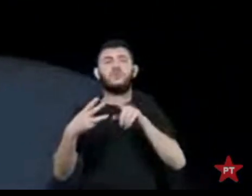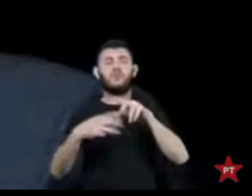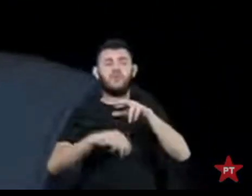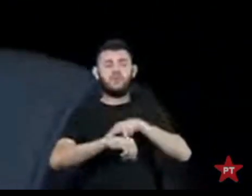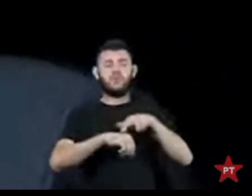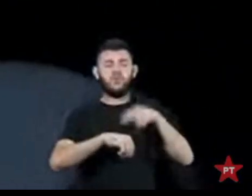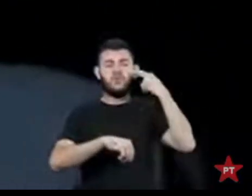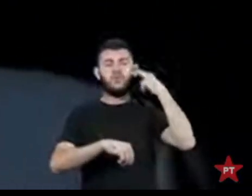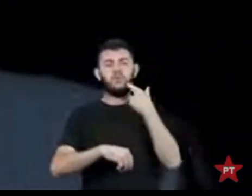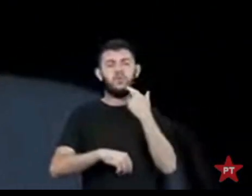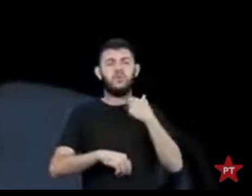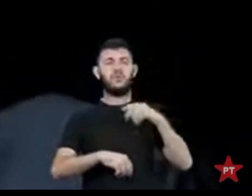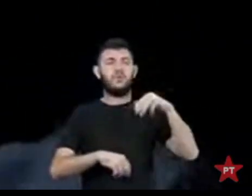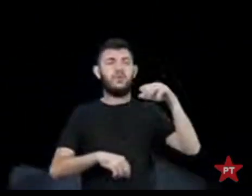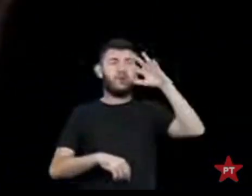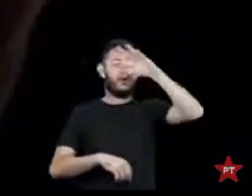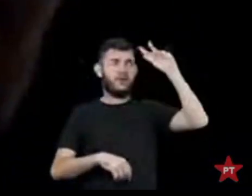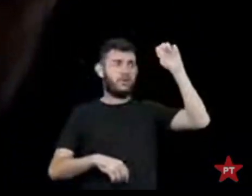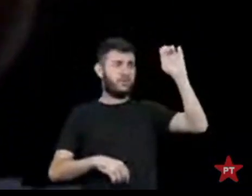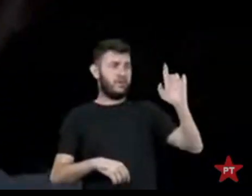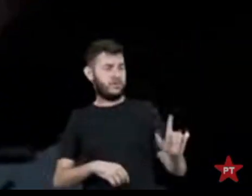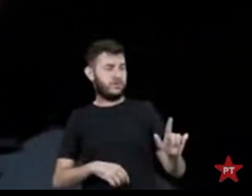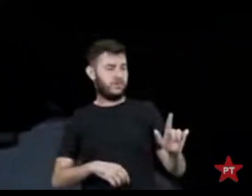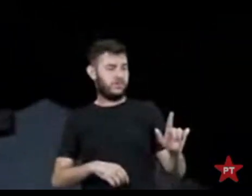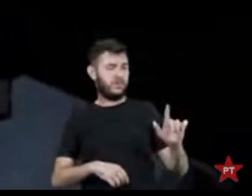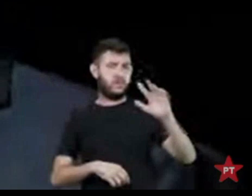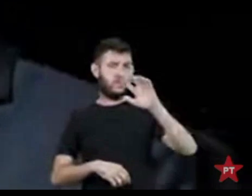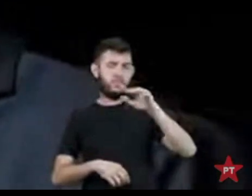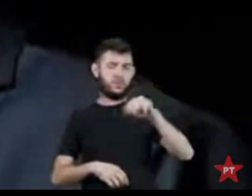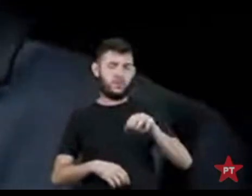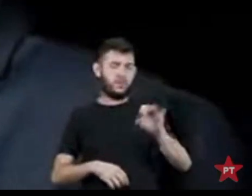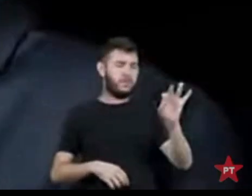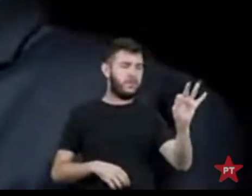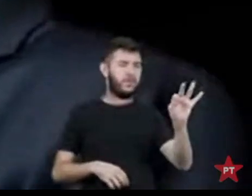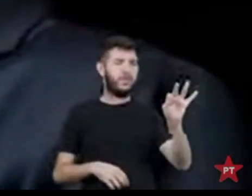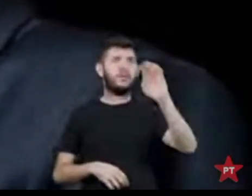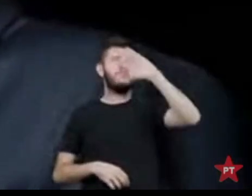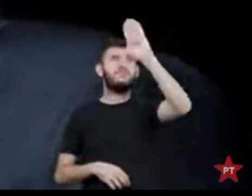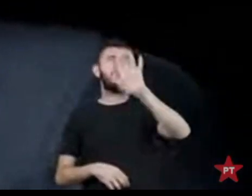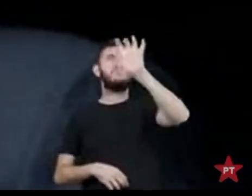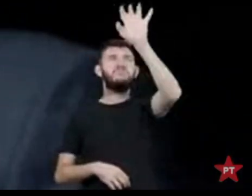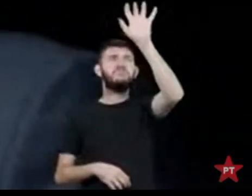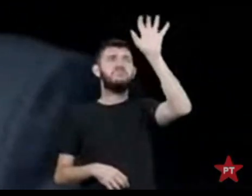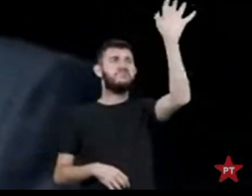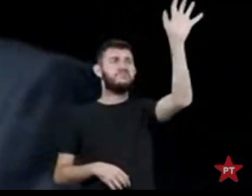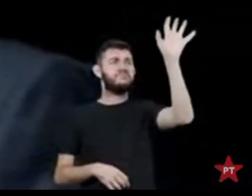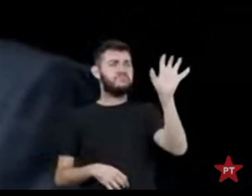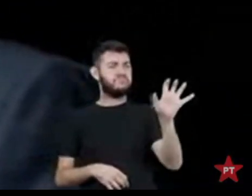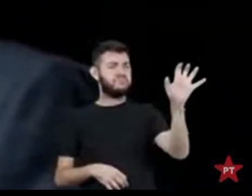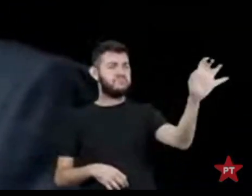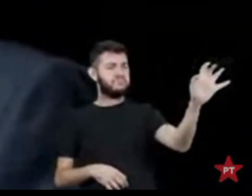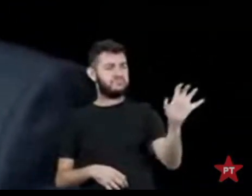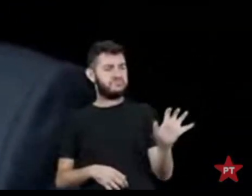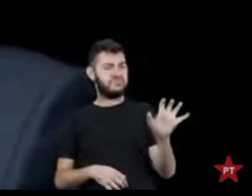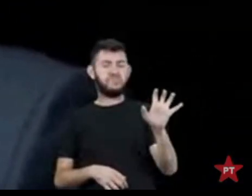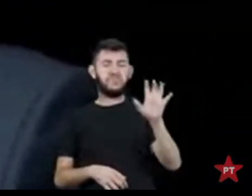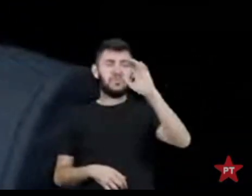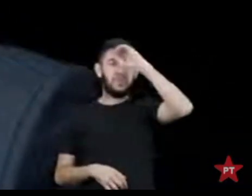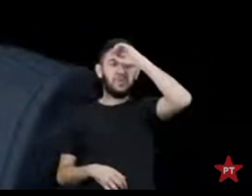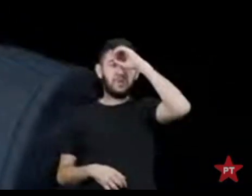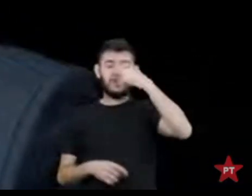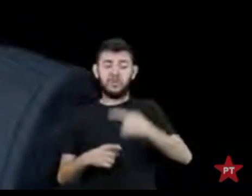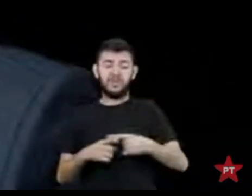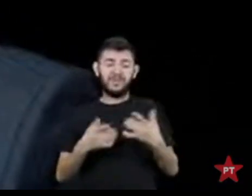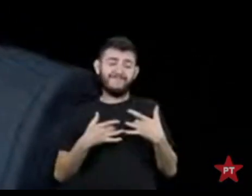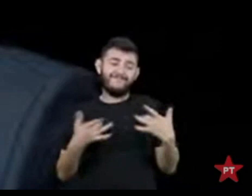Sul? A gente não sabe, porque lamentavelmente a gente não vê nos nossos meios